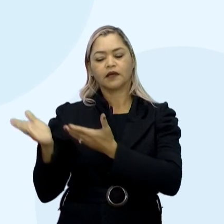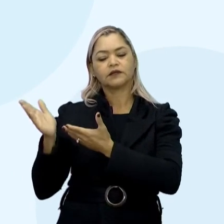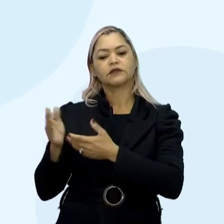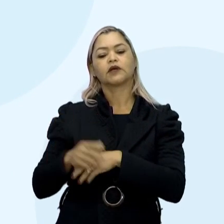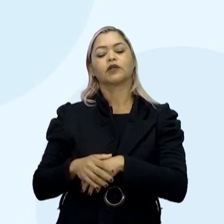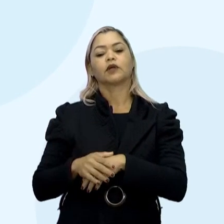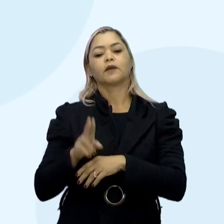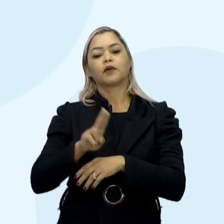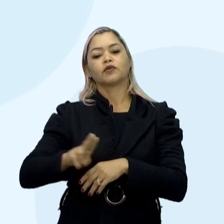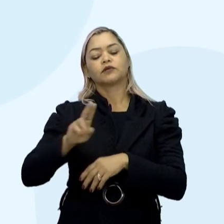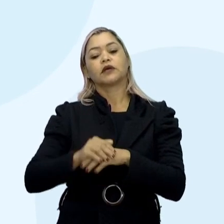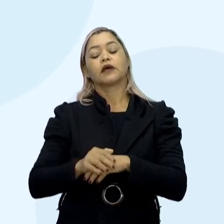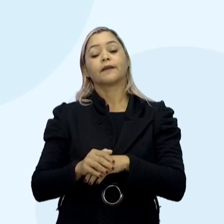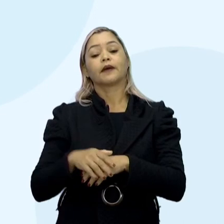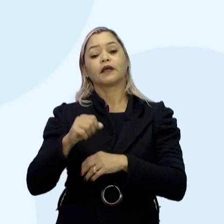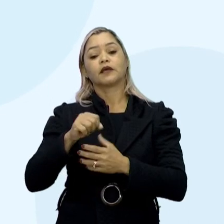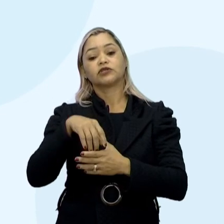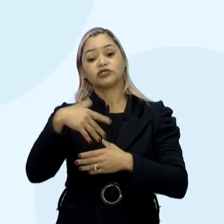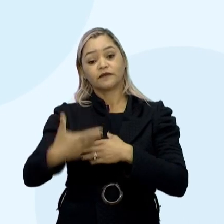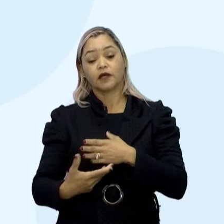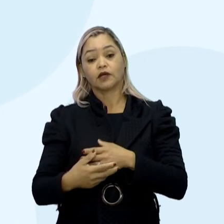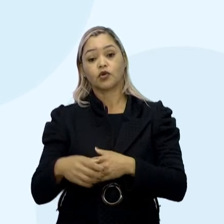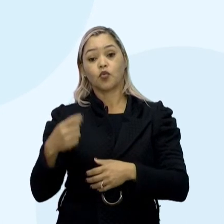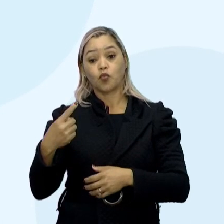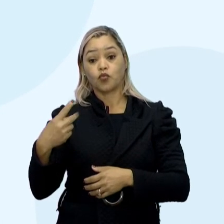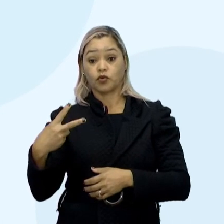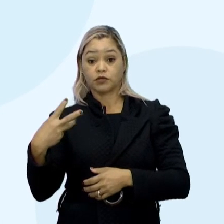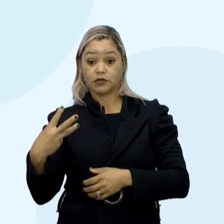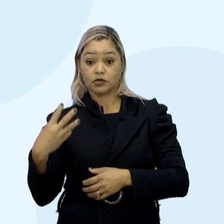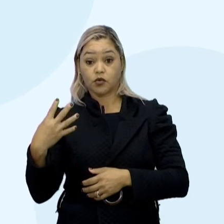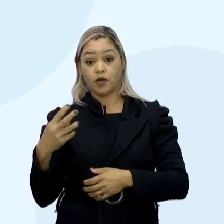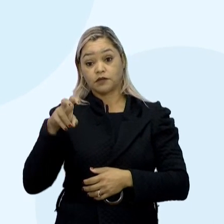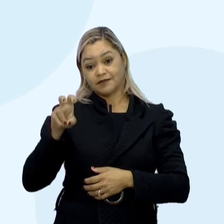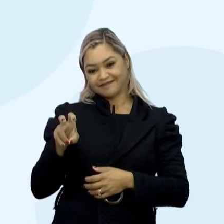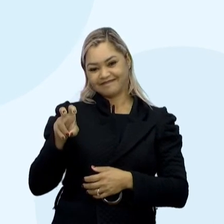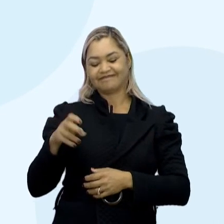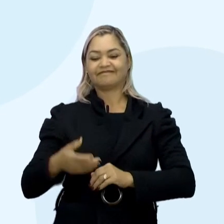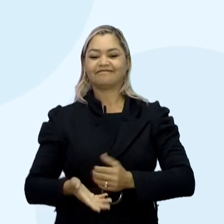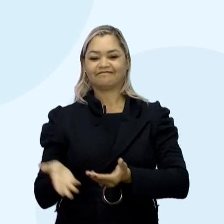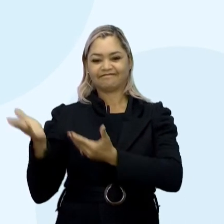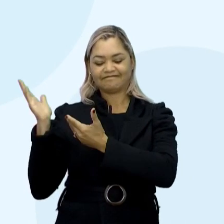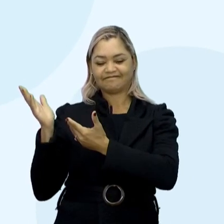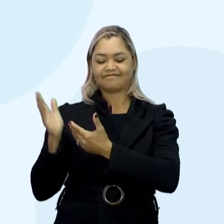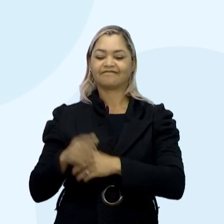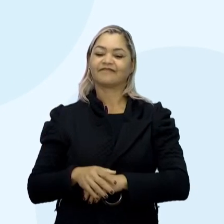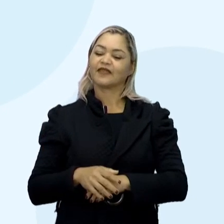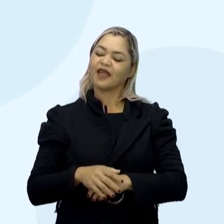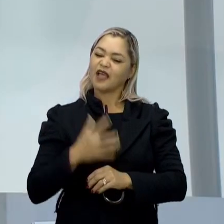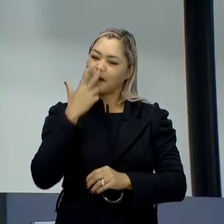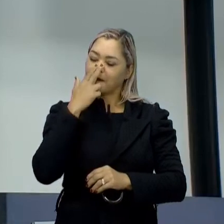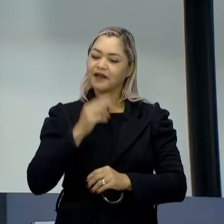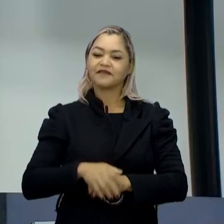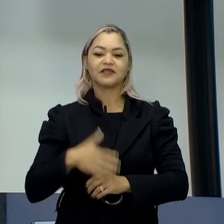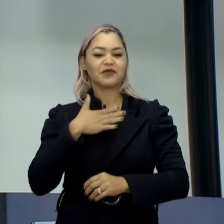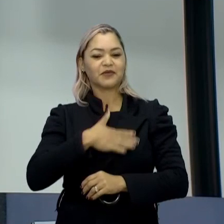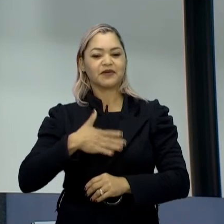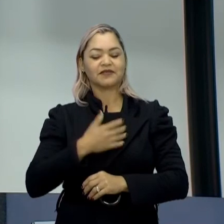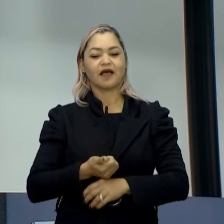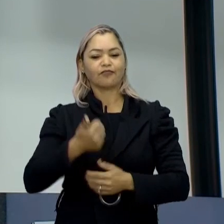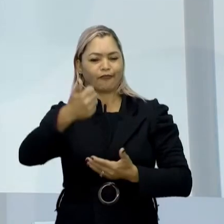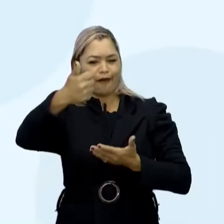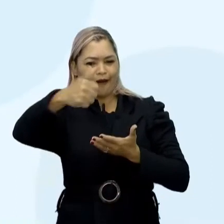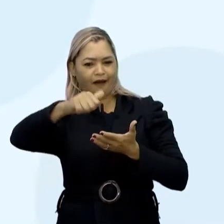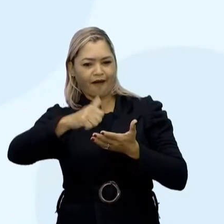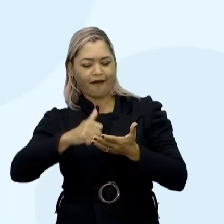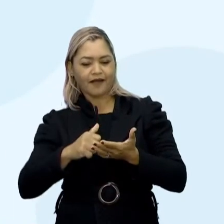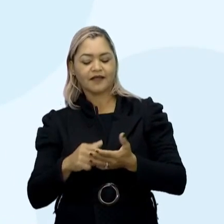as atividades trabalhadas aí, integradas 1, 2, 3, 4 e 5. Eu espero que vocês tenham gostado, avaliem a